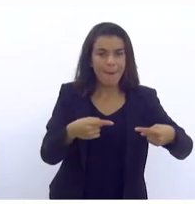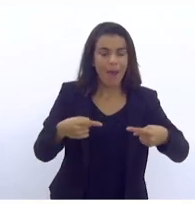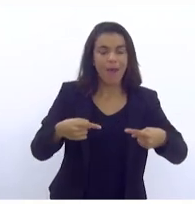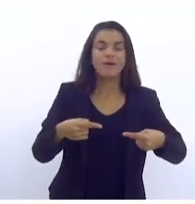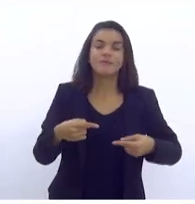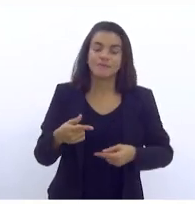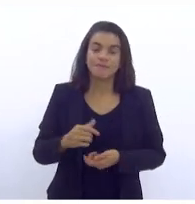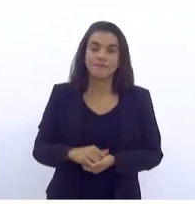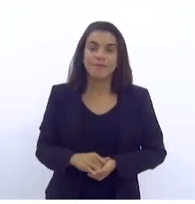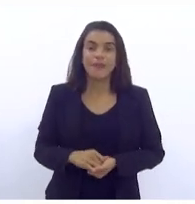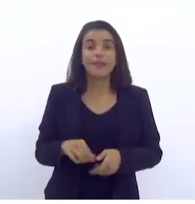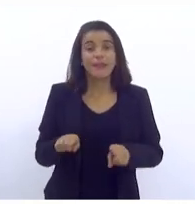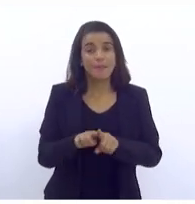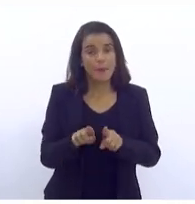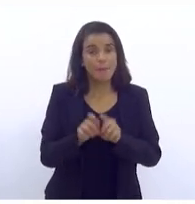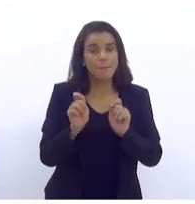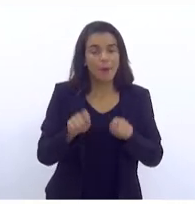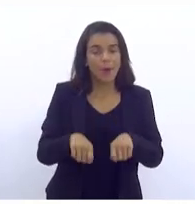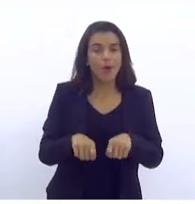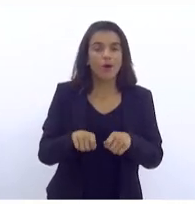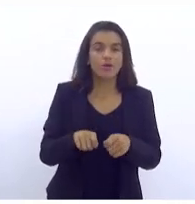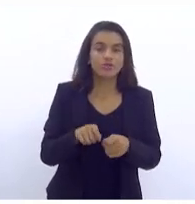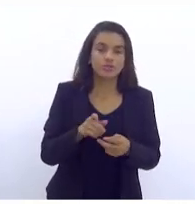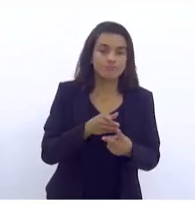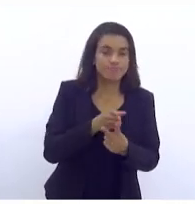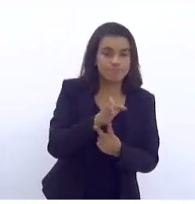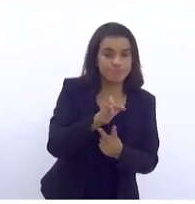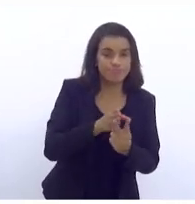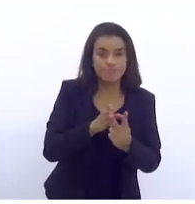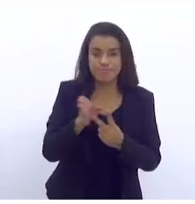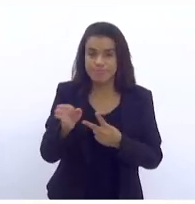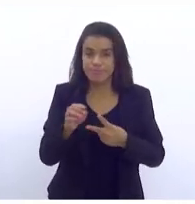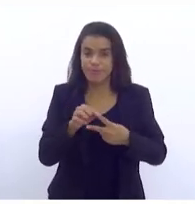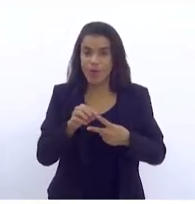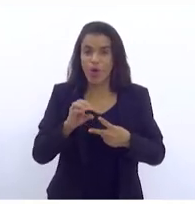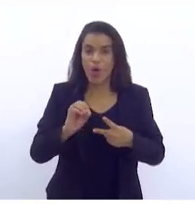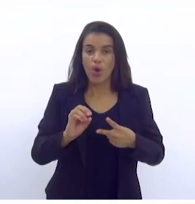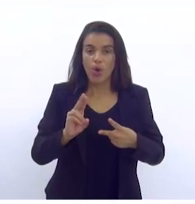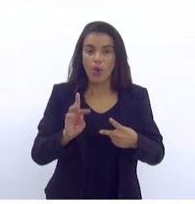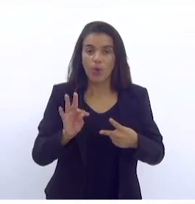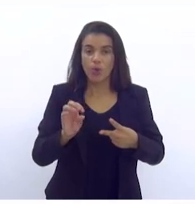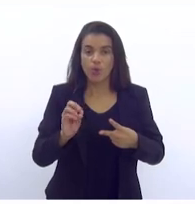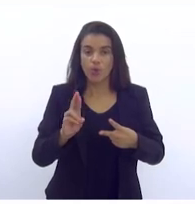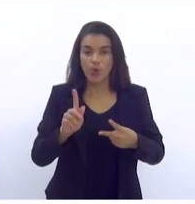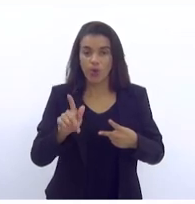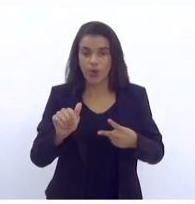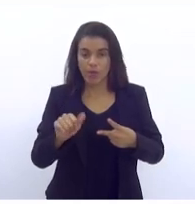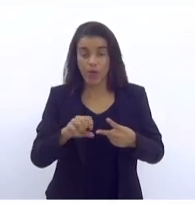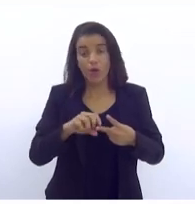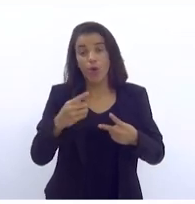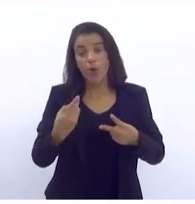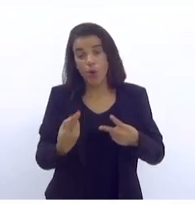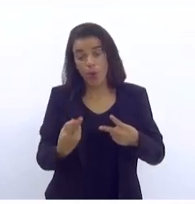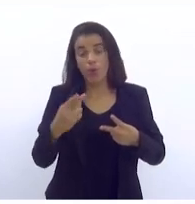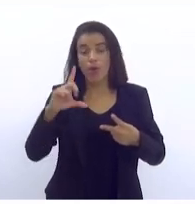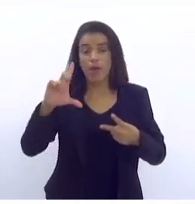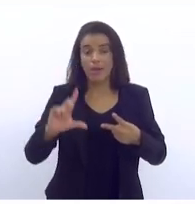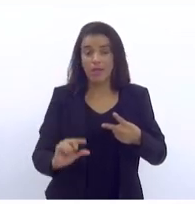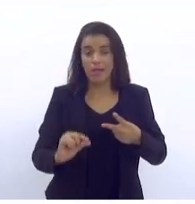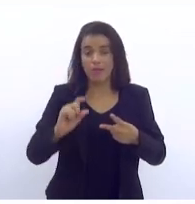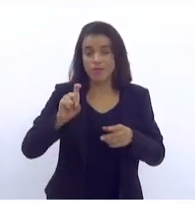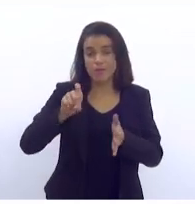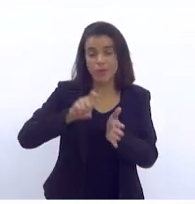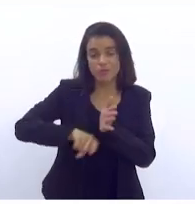ele ele pode se traduzir de duas formas na forma de outorga ou de redução de tarifa e quem define a